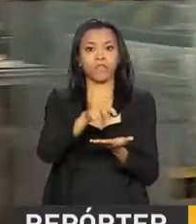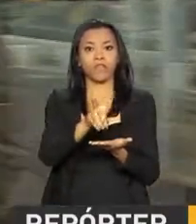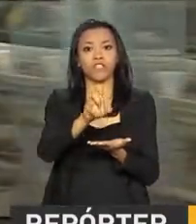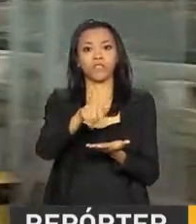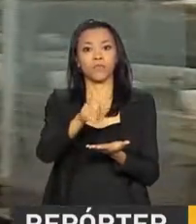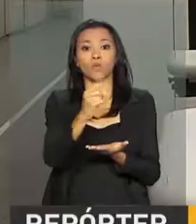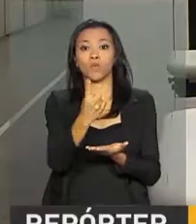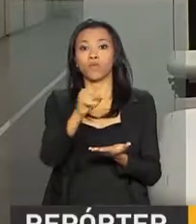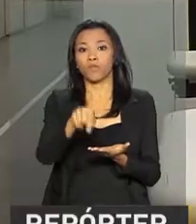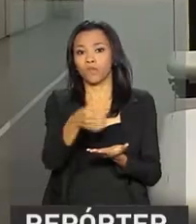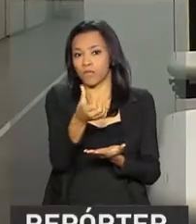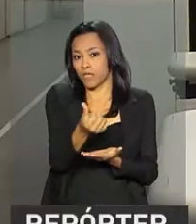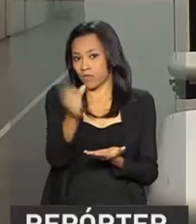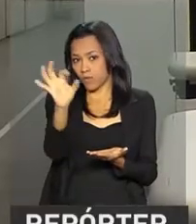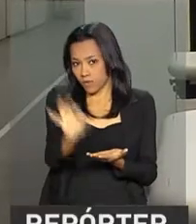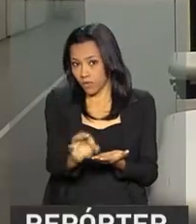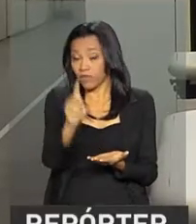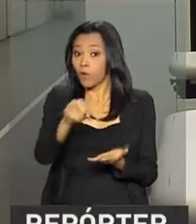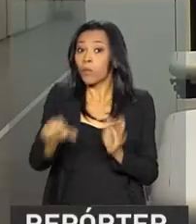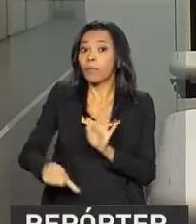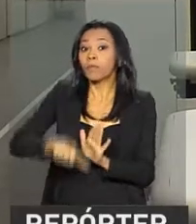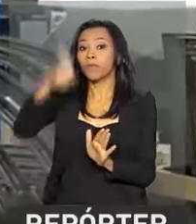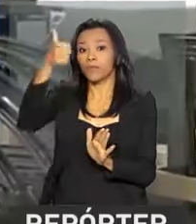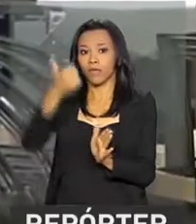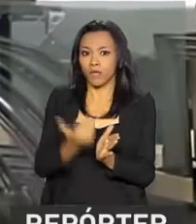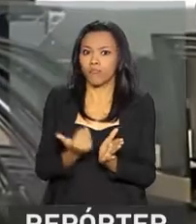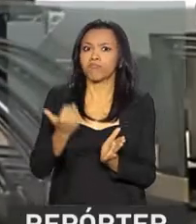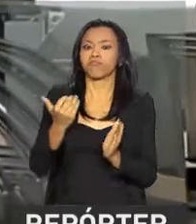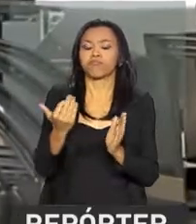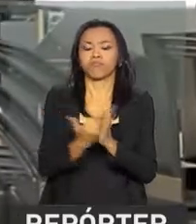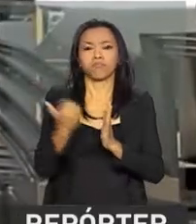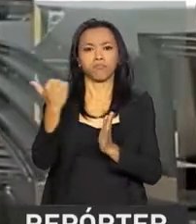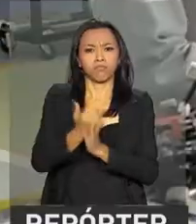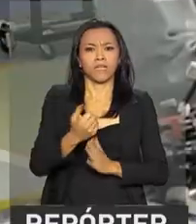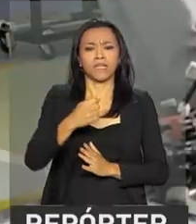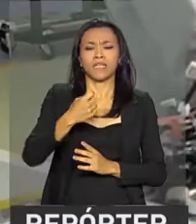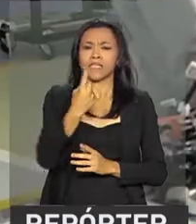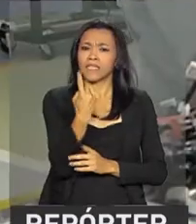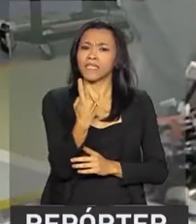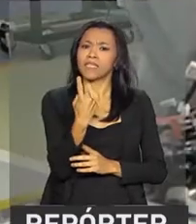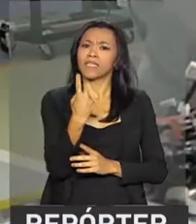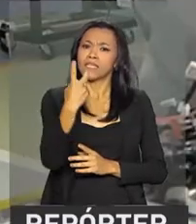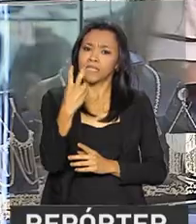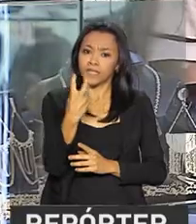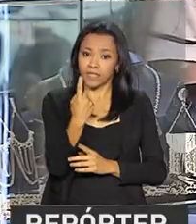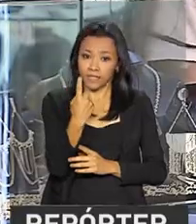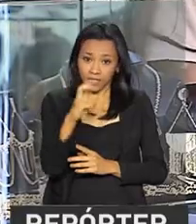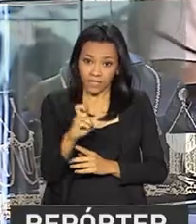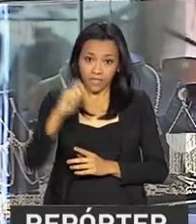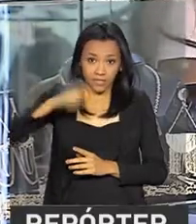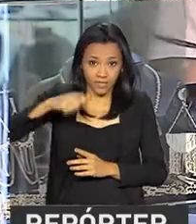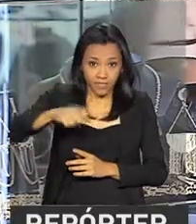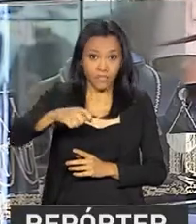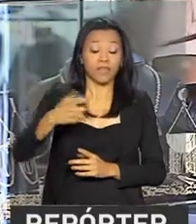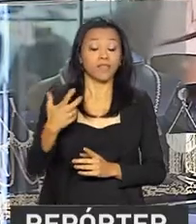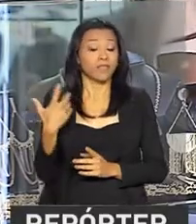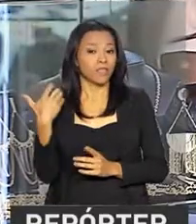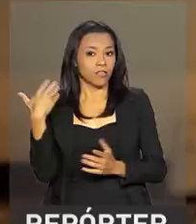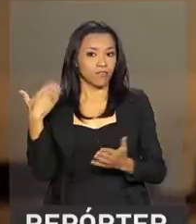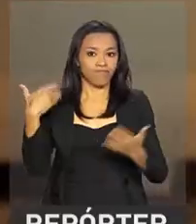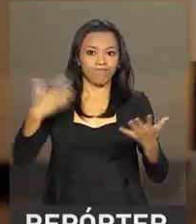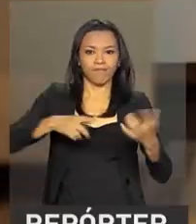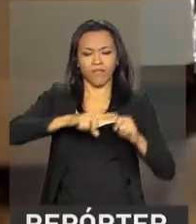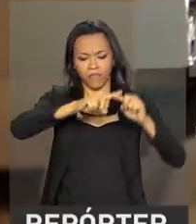por cento foi o primeiro crescimento dos investimentos após 15 trimestres seguidos de queda ou estabilidade